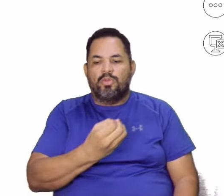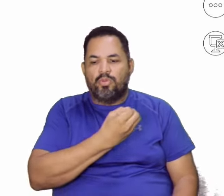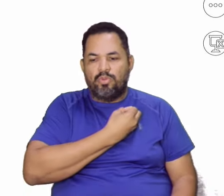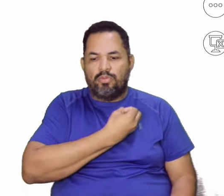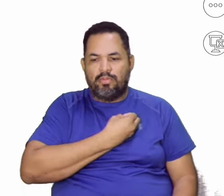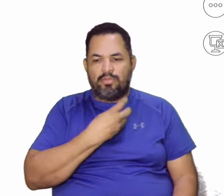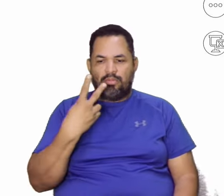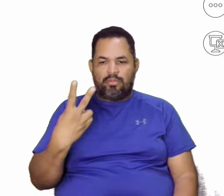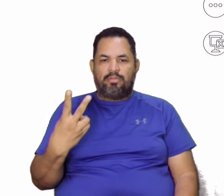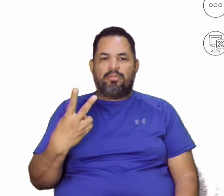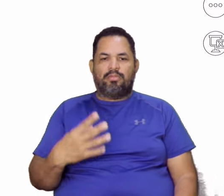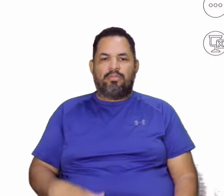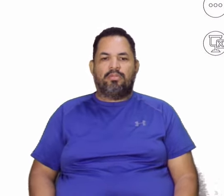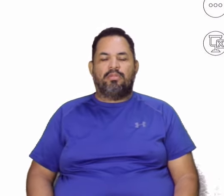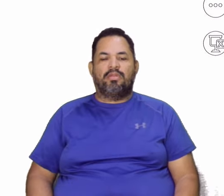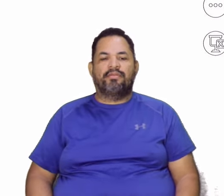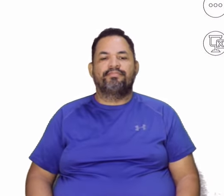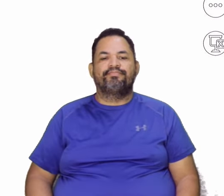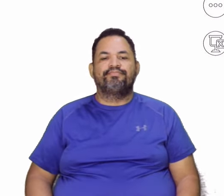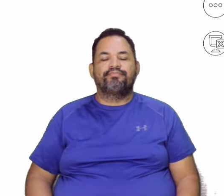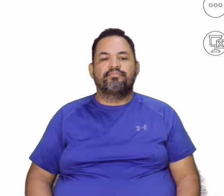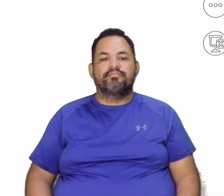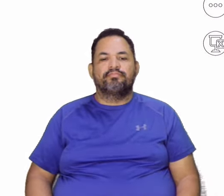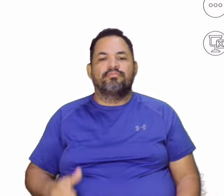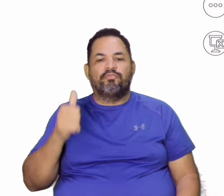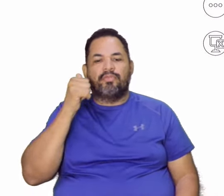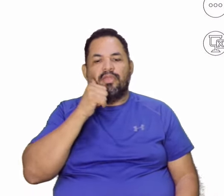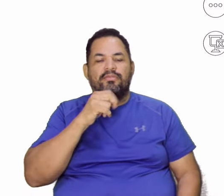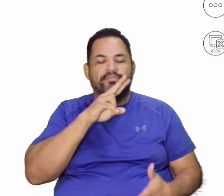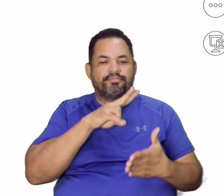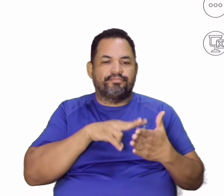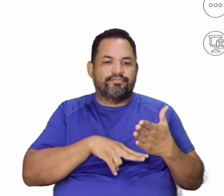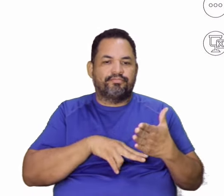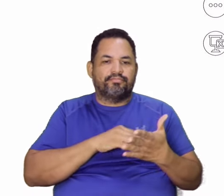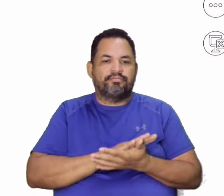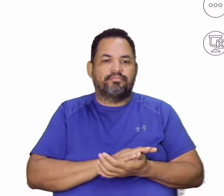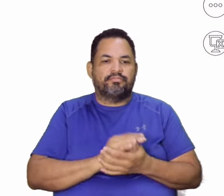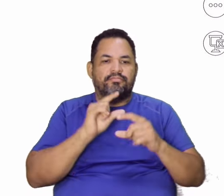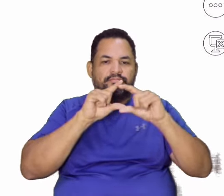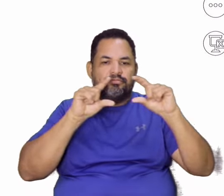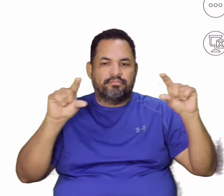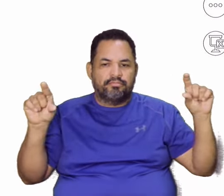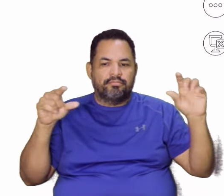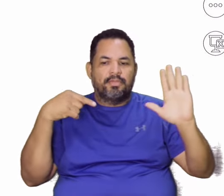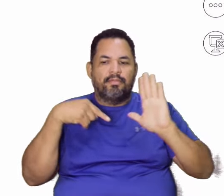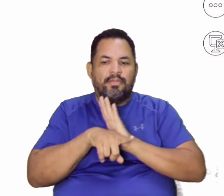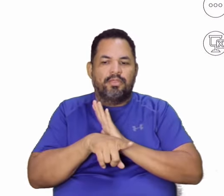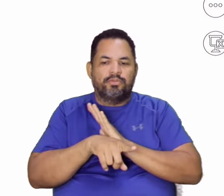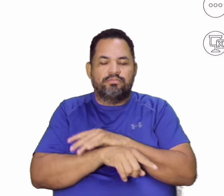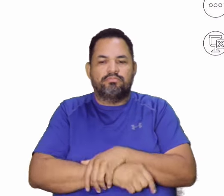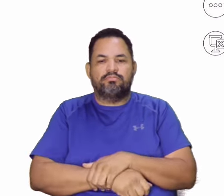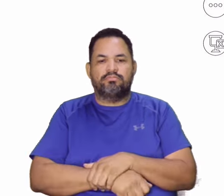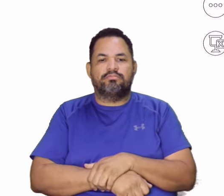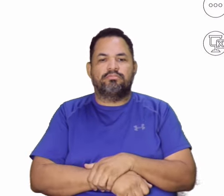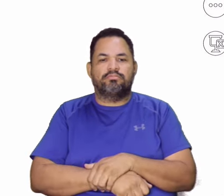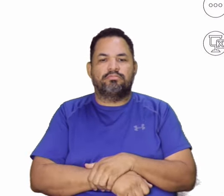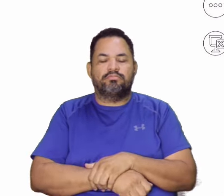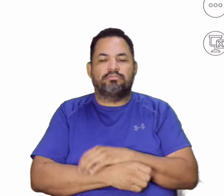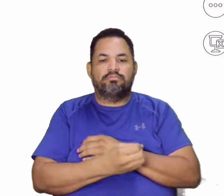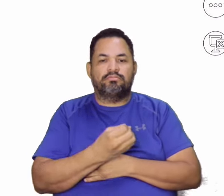número dois somente as meninas vão ler comigo tanto aqui a o enredo aqui e a chamada da questão no